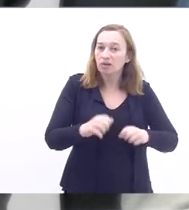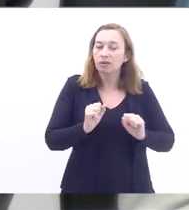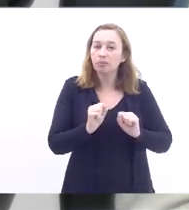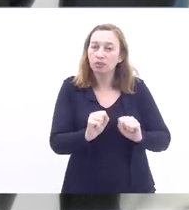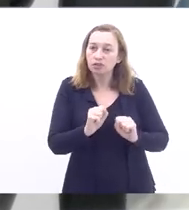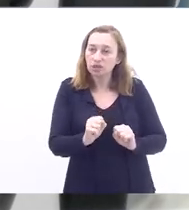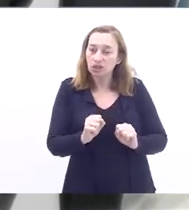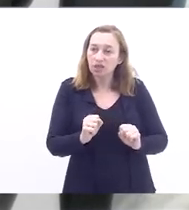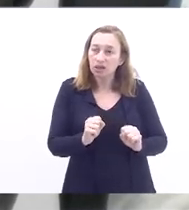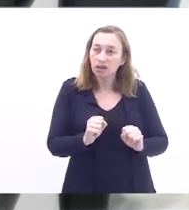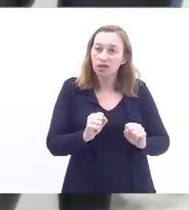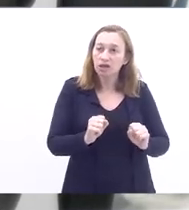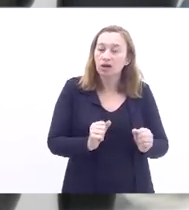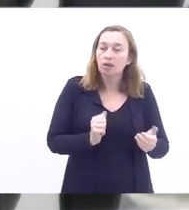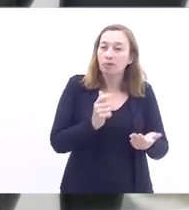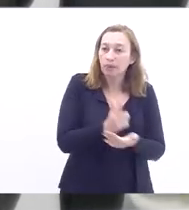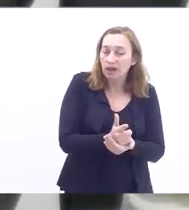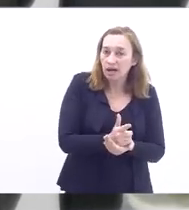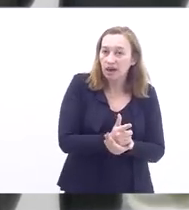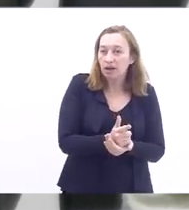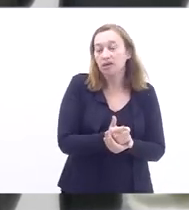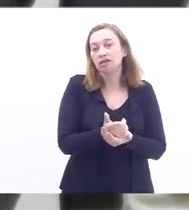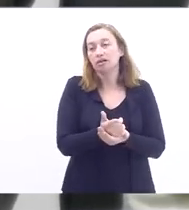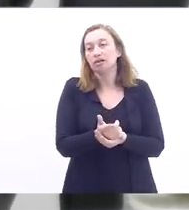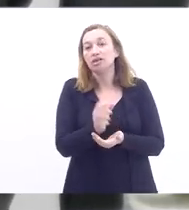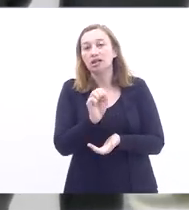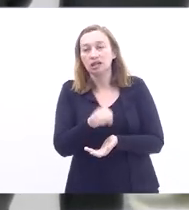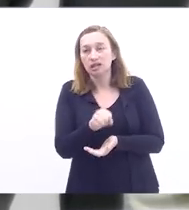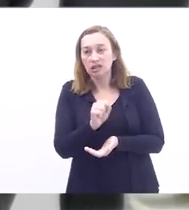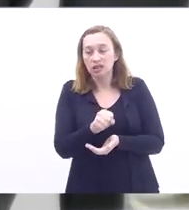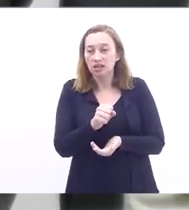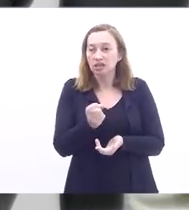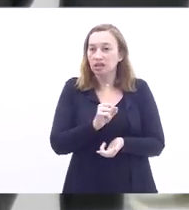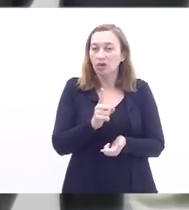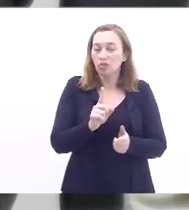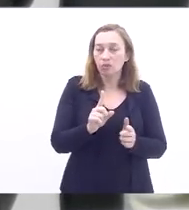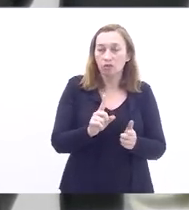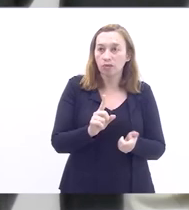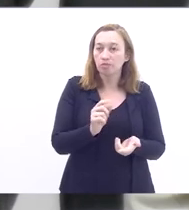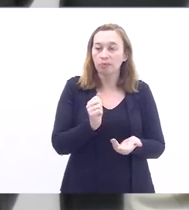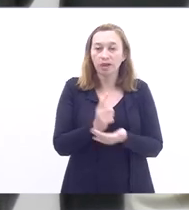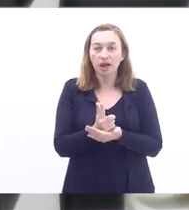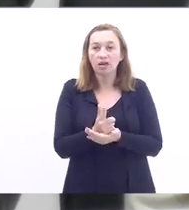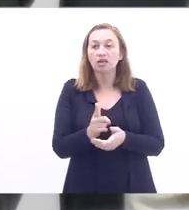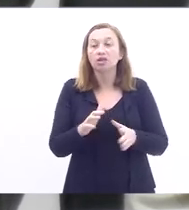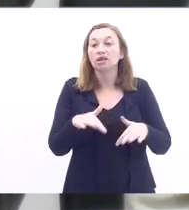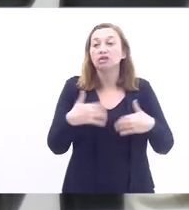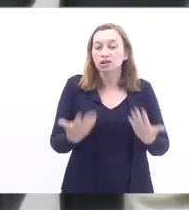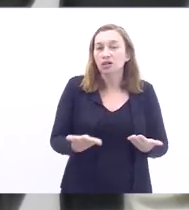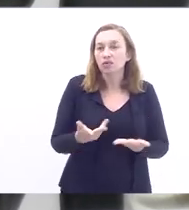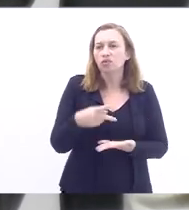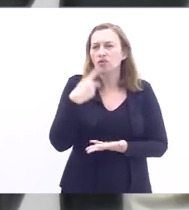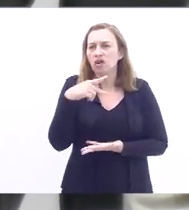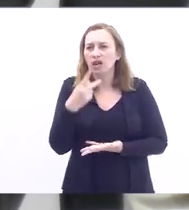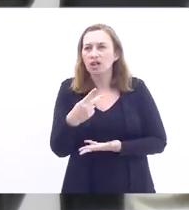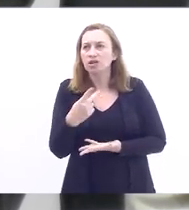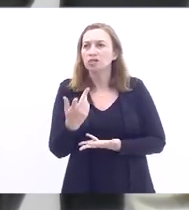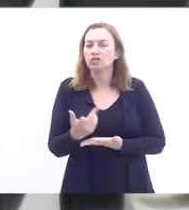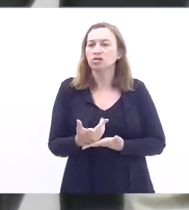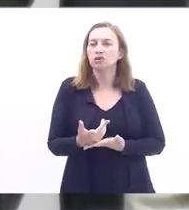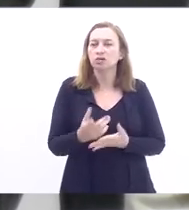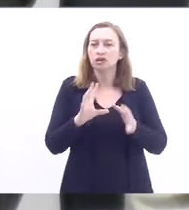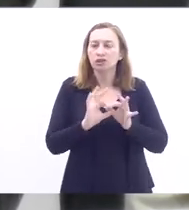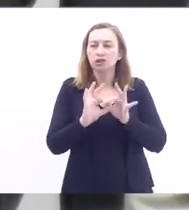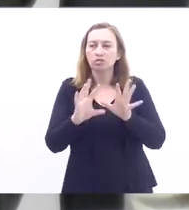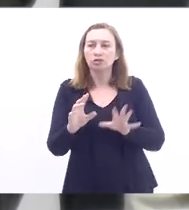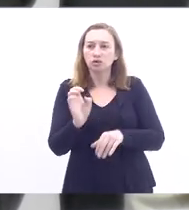poder aplicar os auxílios e ainda assim não são tem noção aplicados Então nós não estão falando sou da falta de